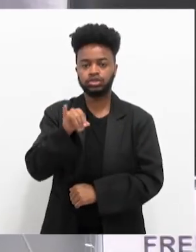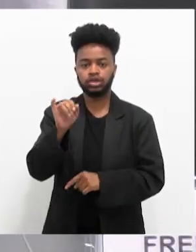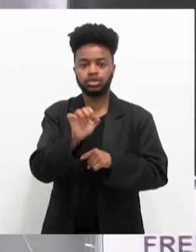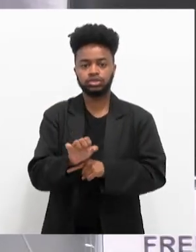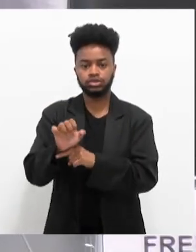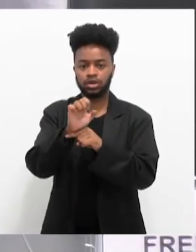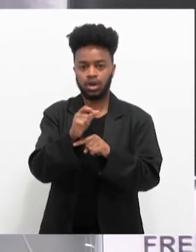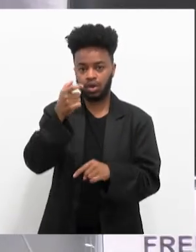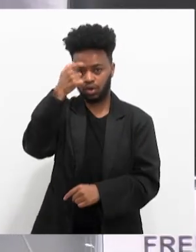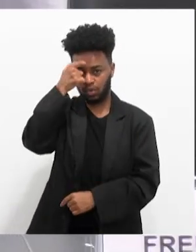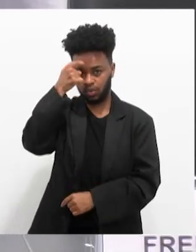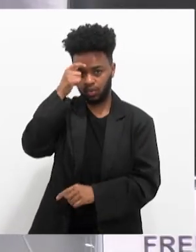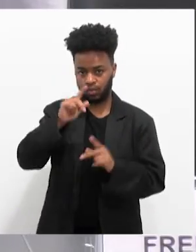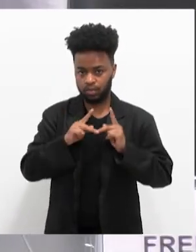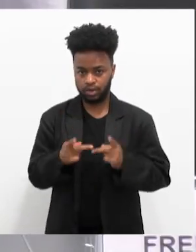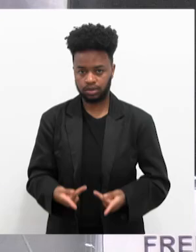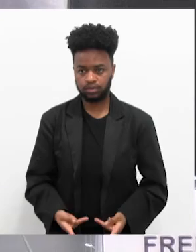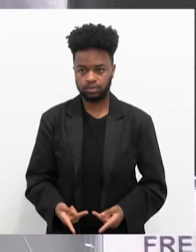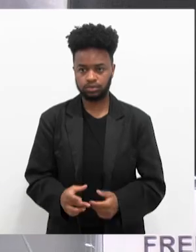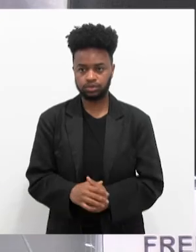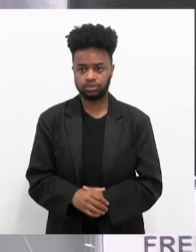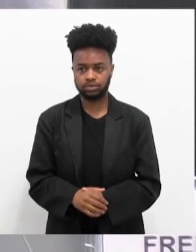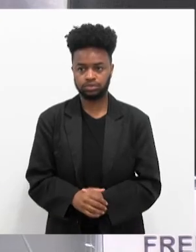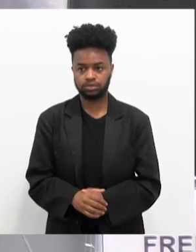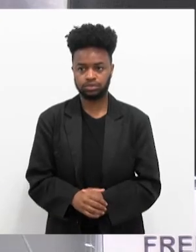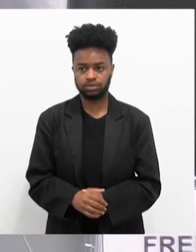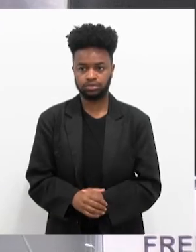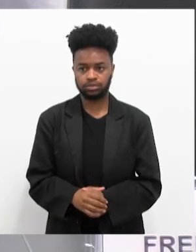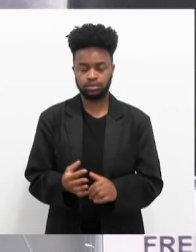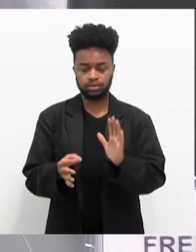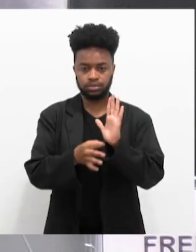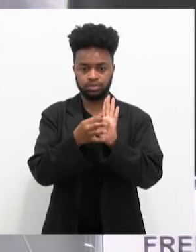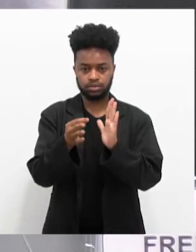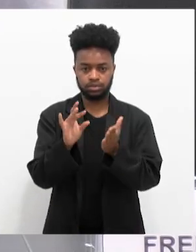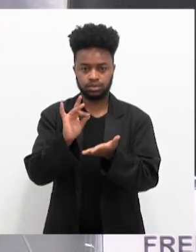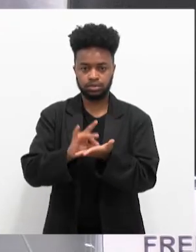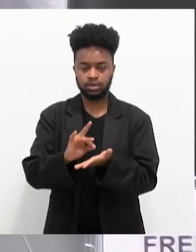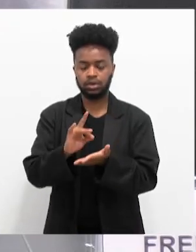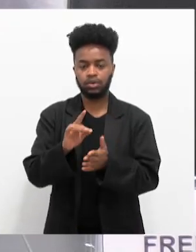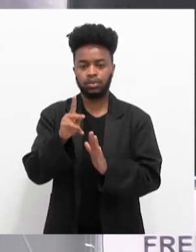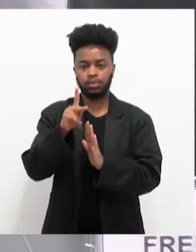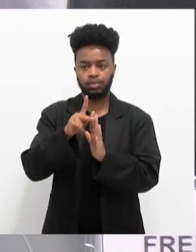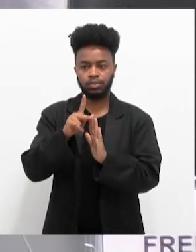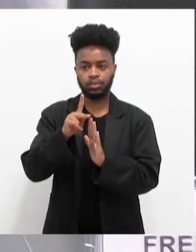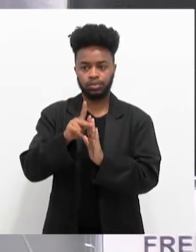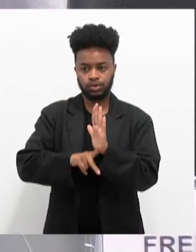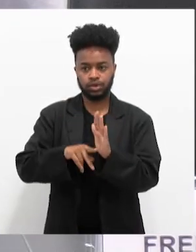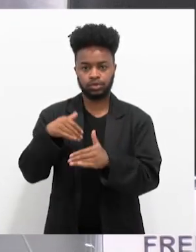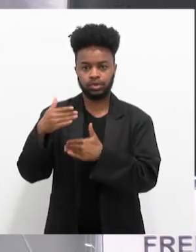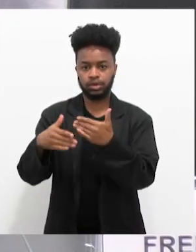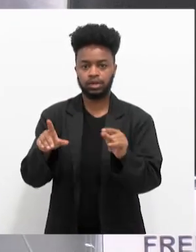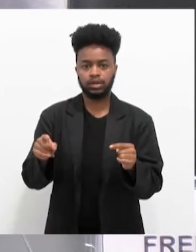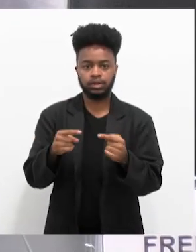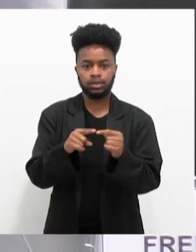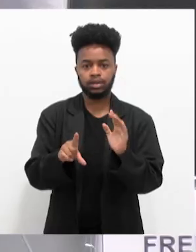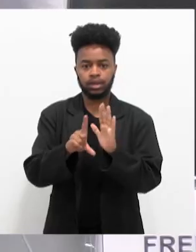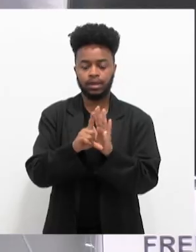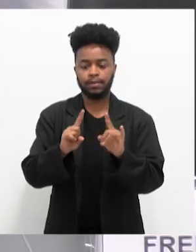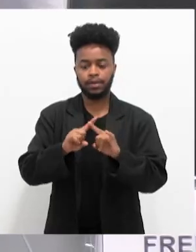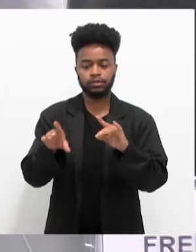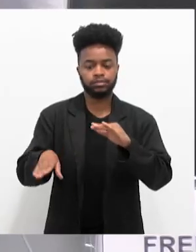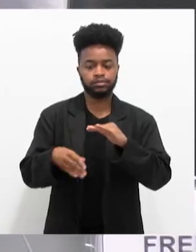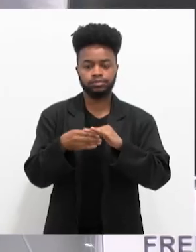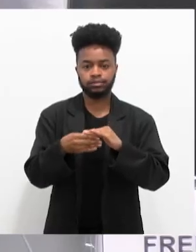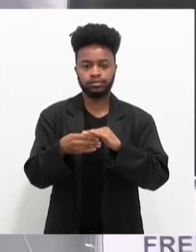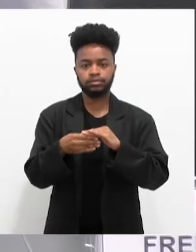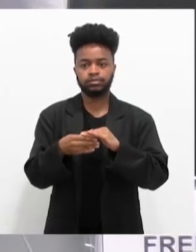da Consciência Humana. O parecer original aqui no processo era pela legalidade, mas estou alterando o parecer pela legalidade com emenda